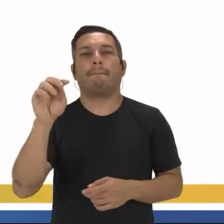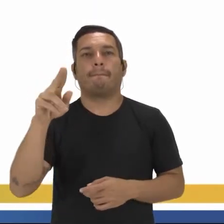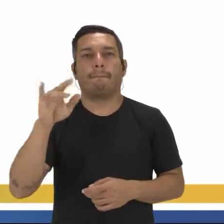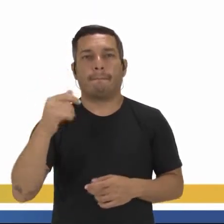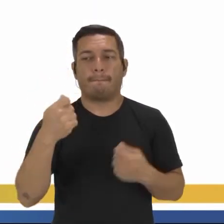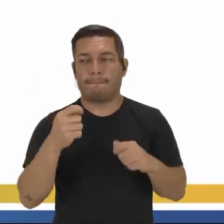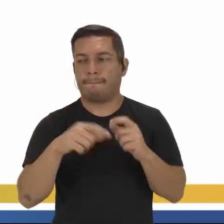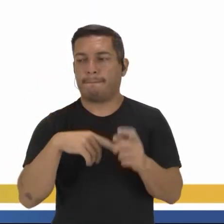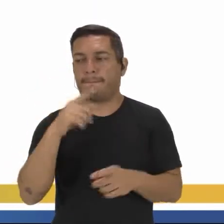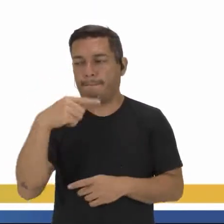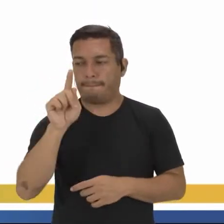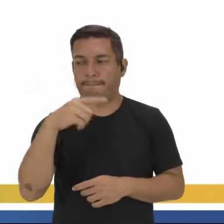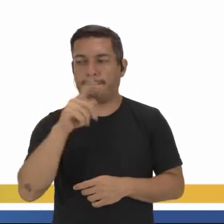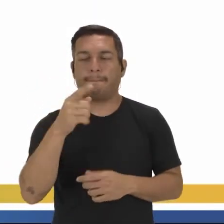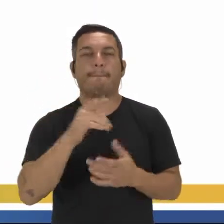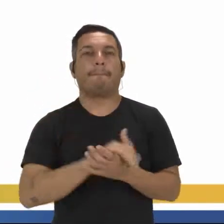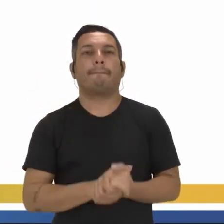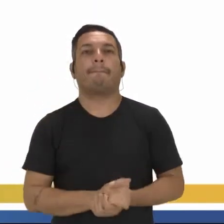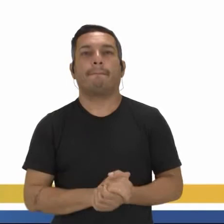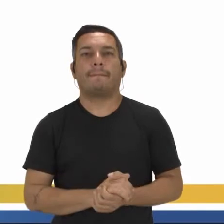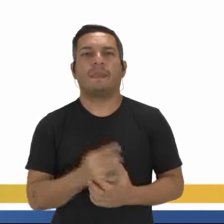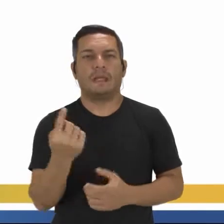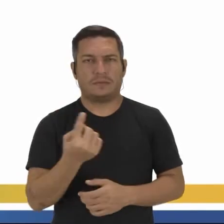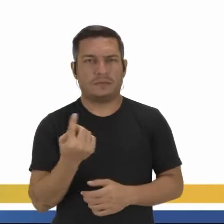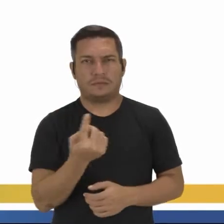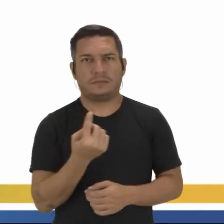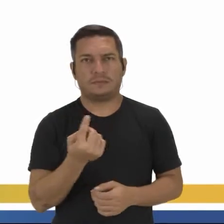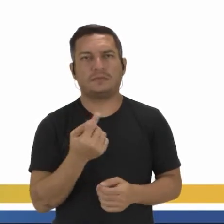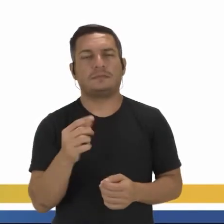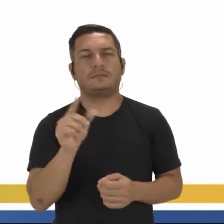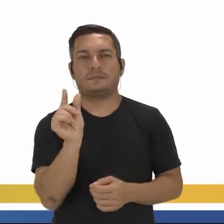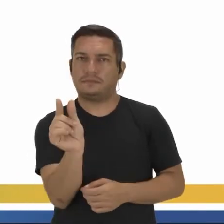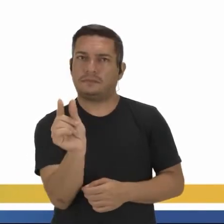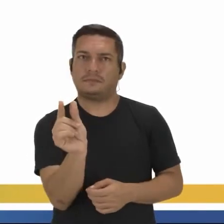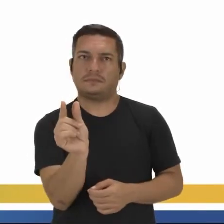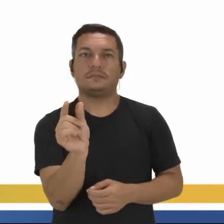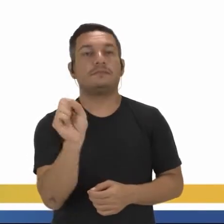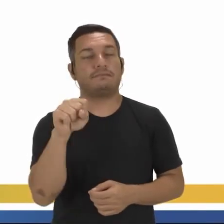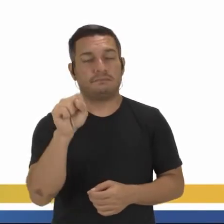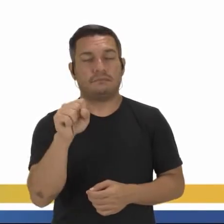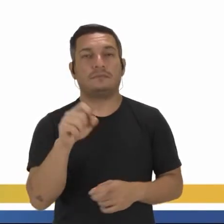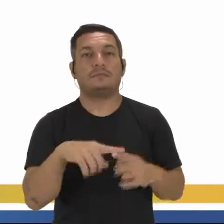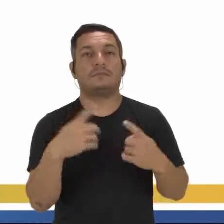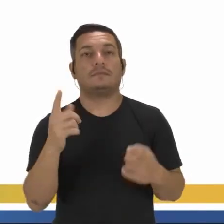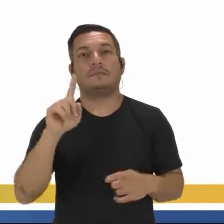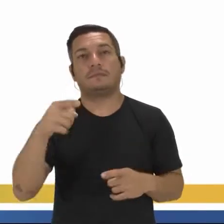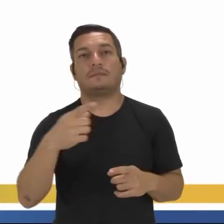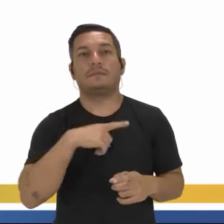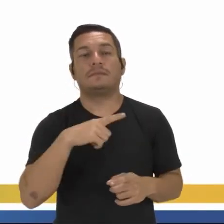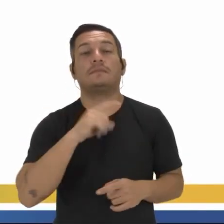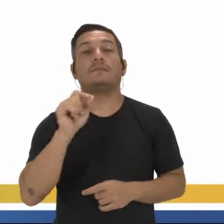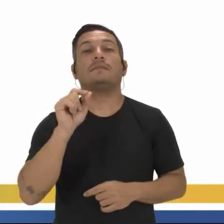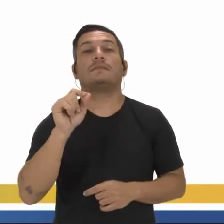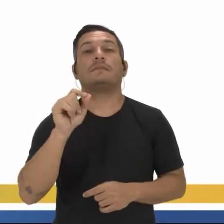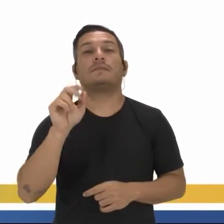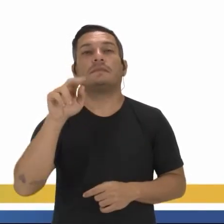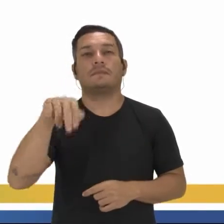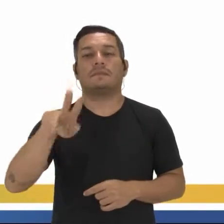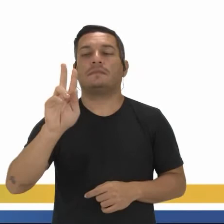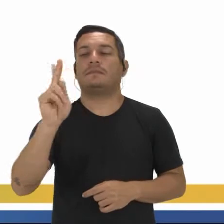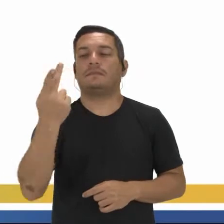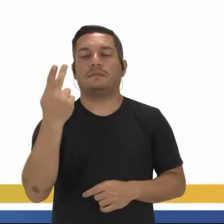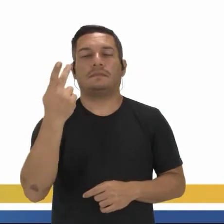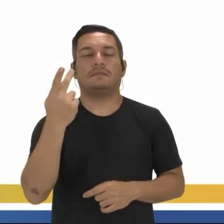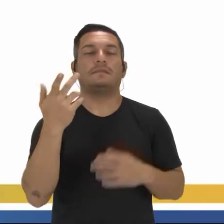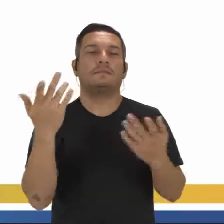Ele não deveria ser acentuado? Ele não está sozinho na sílaba? Está sozinho, mas logo depois dele vem o quê?